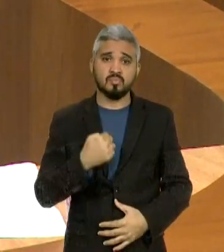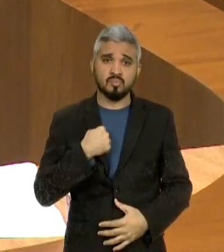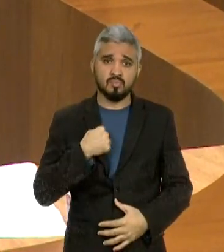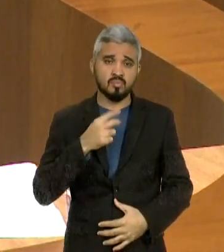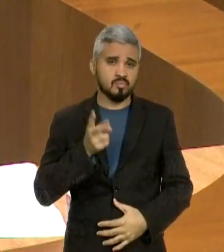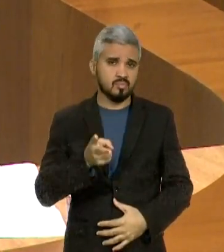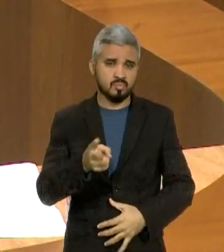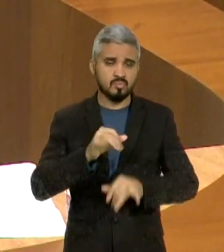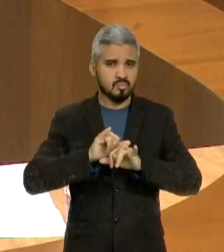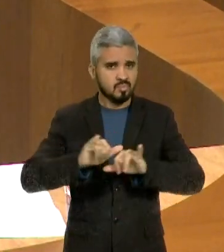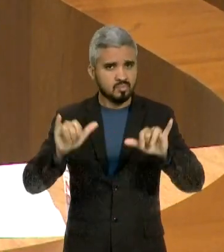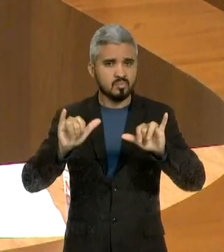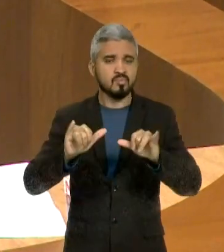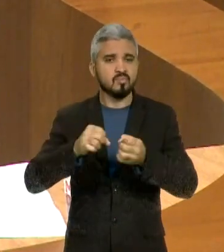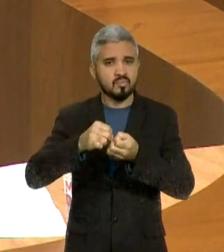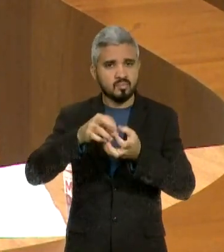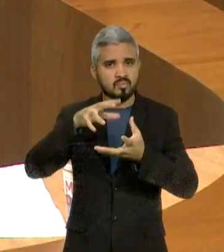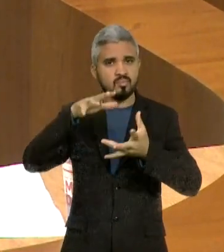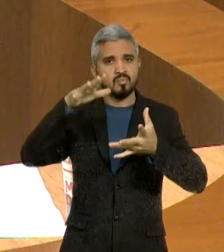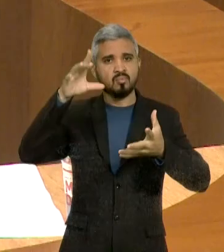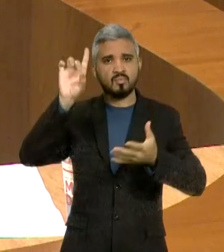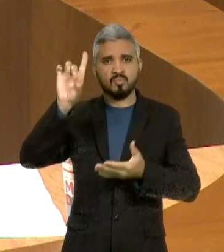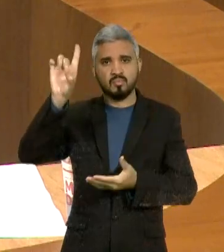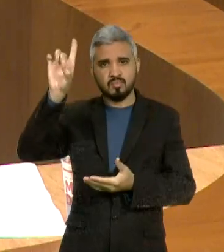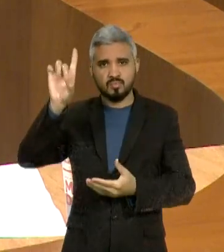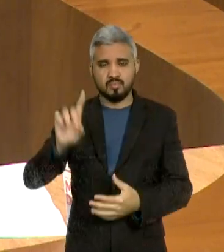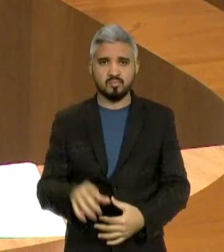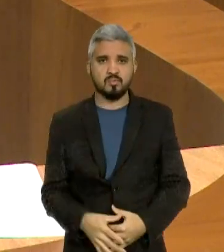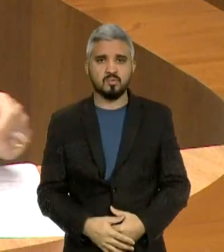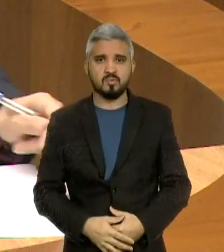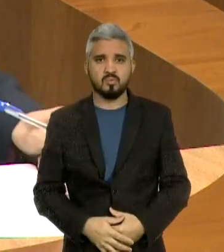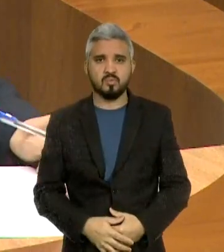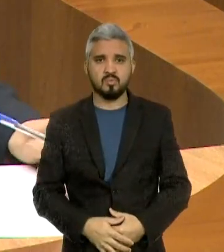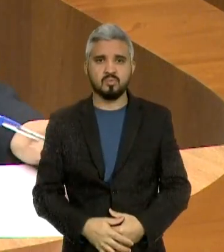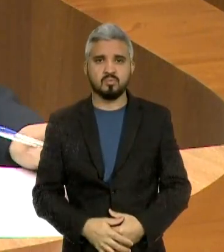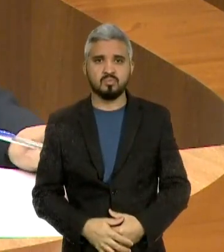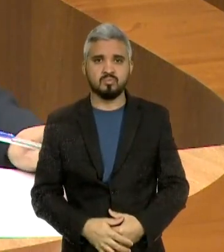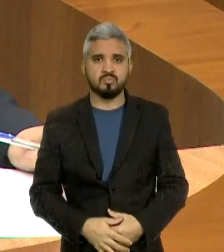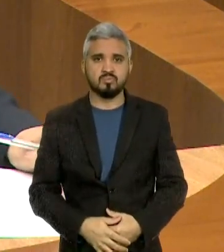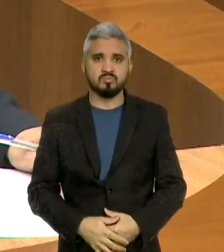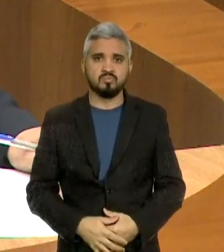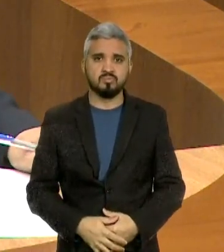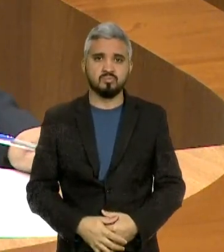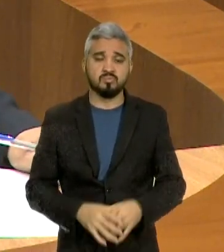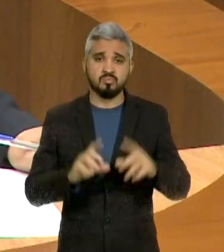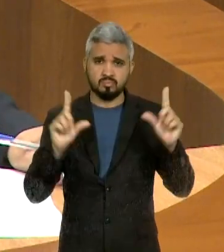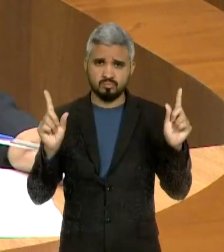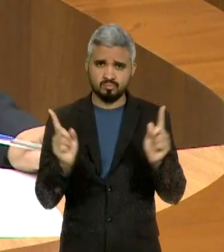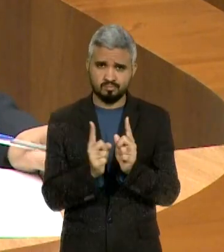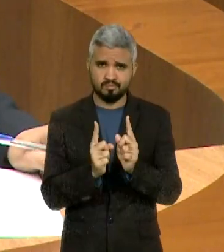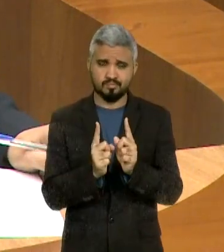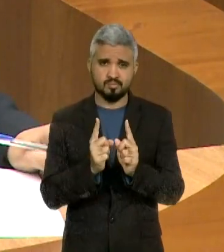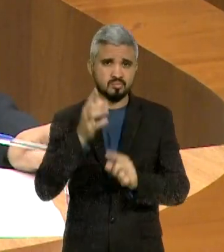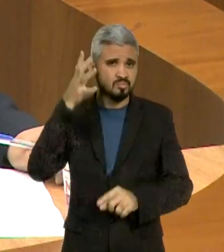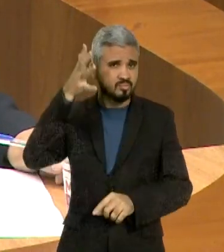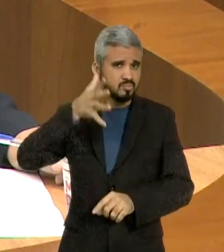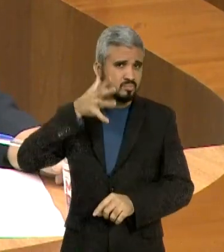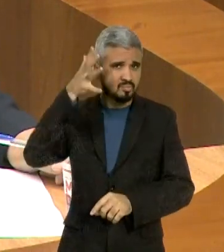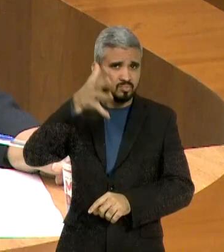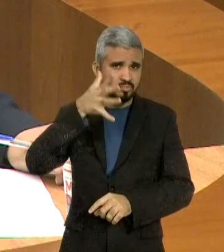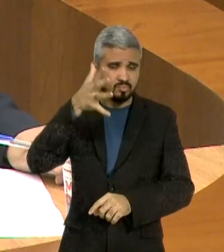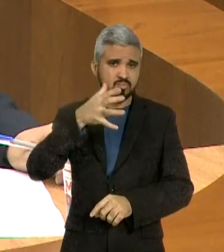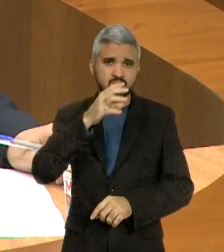seja a glória. Então, eu quero fazer um pequeno relato desse final de